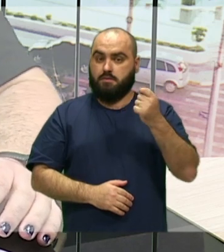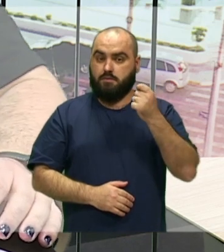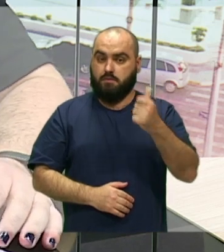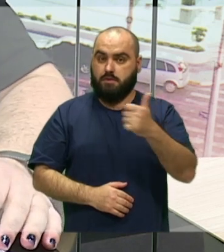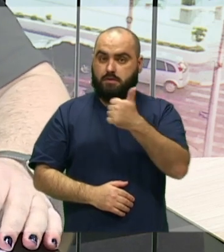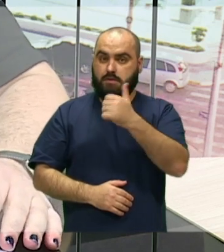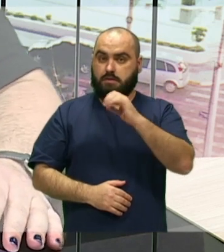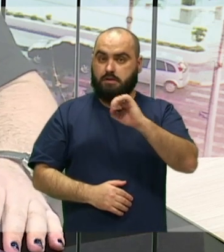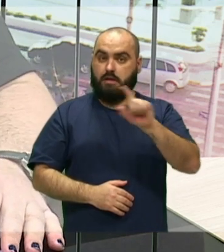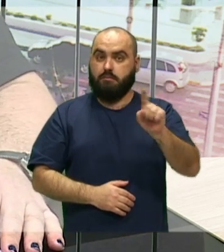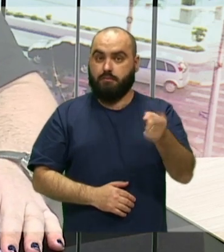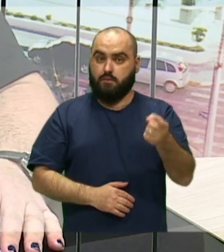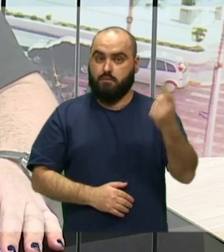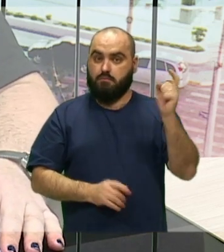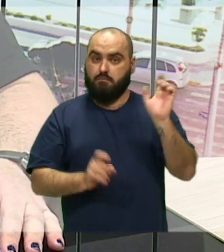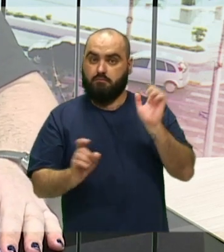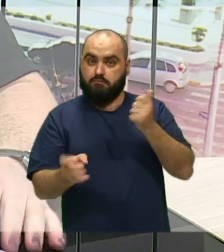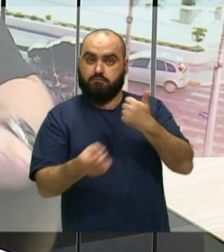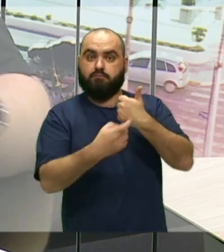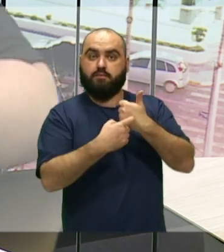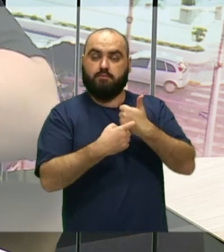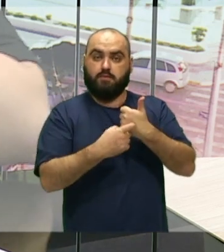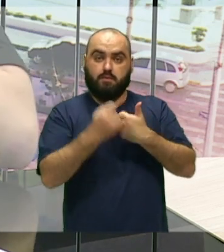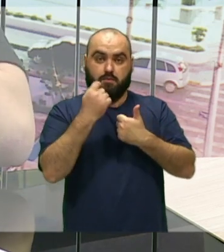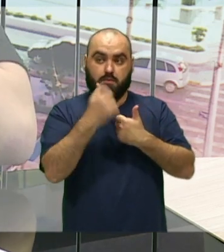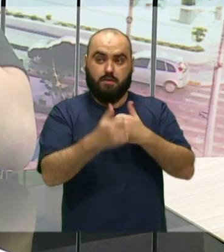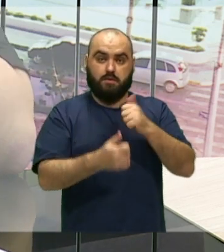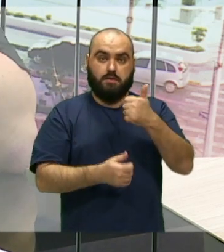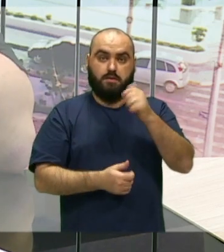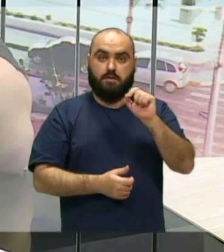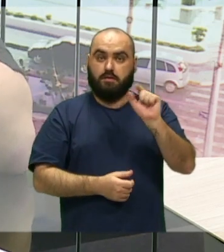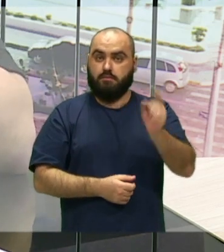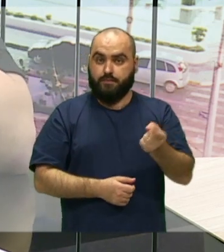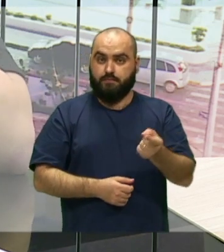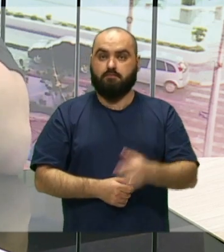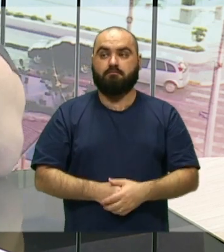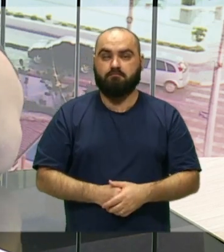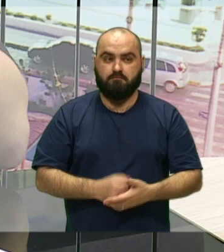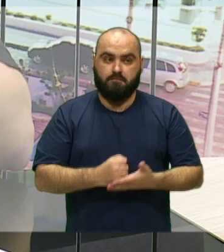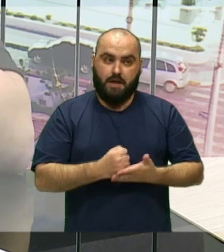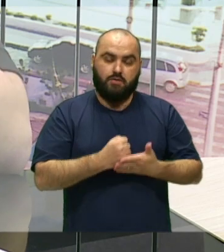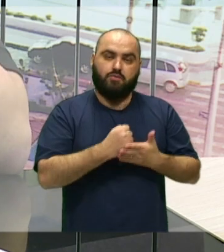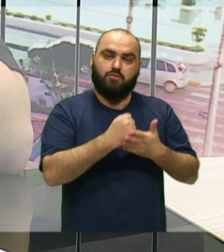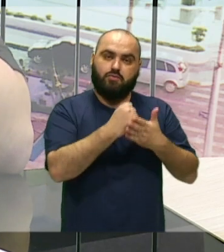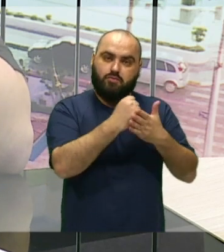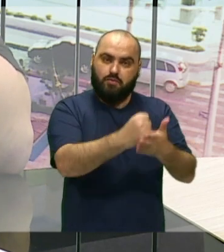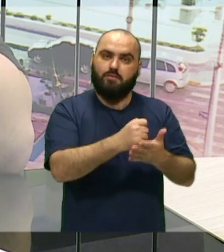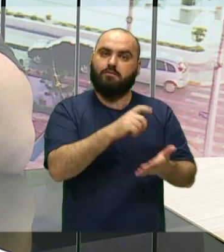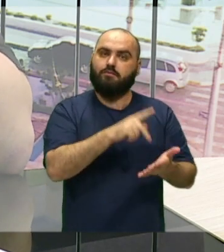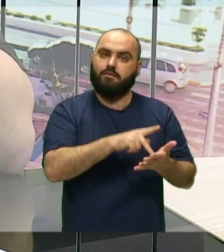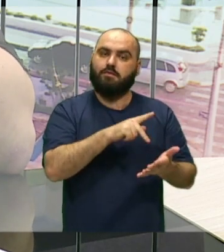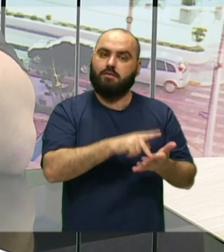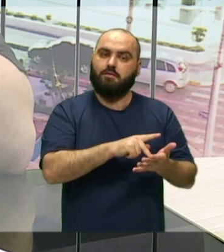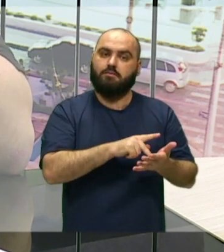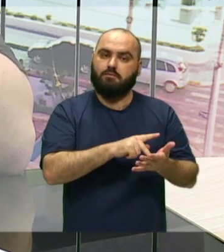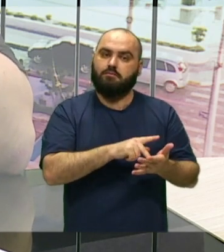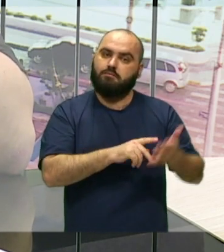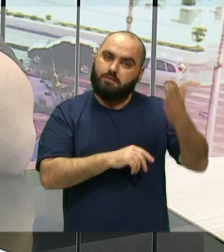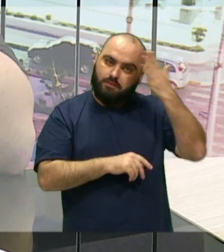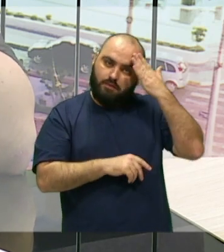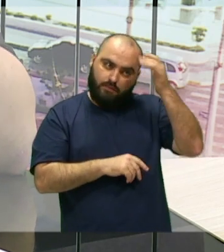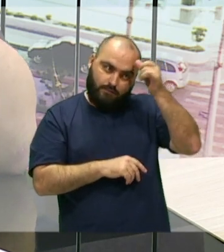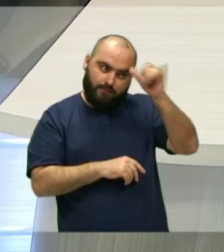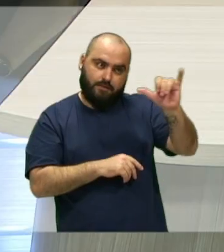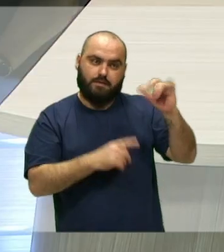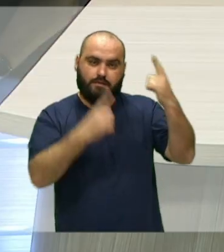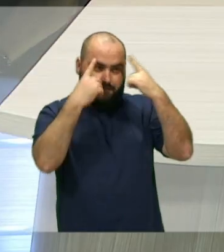curtinas Eh Ou seja ajudou bastant conteúdo eh de prevenção à violência